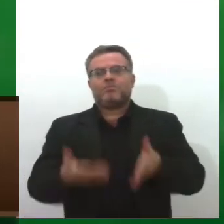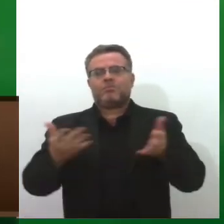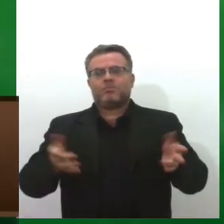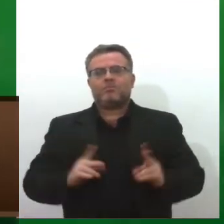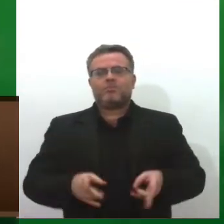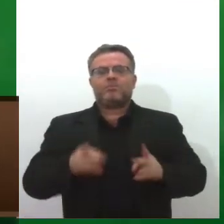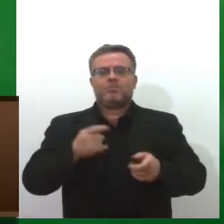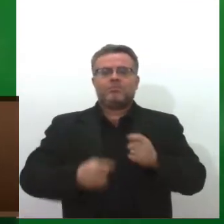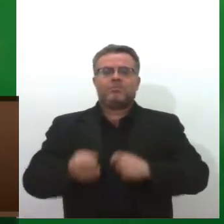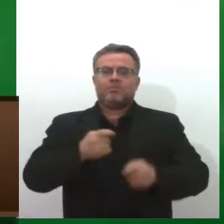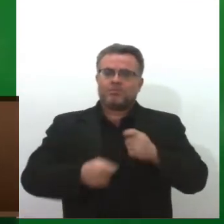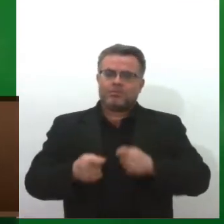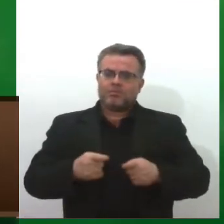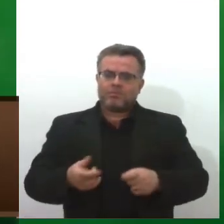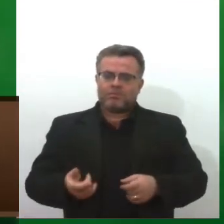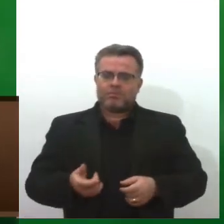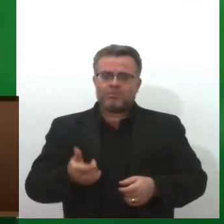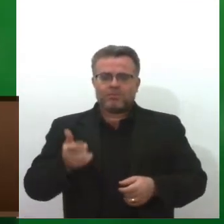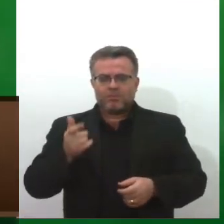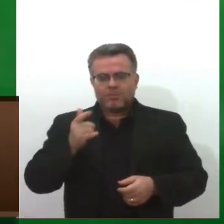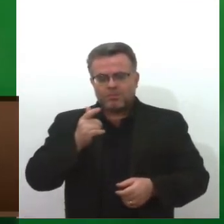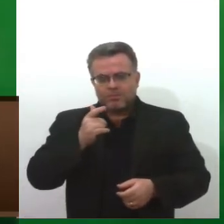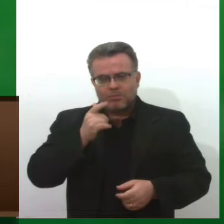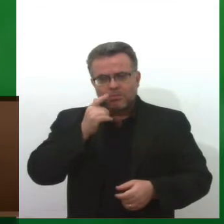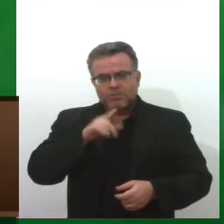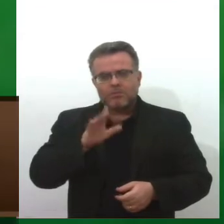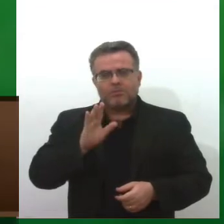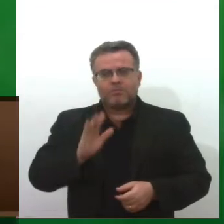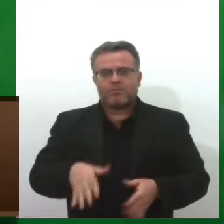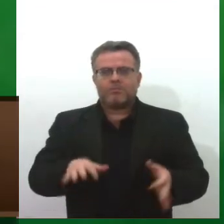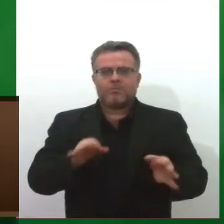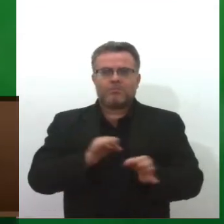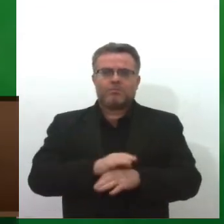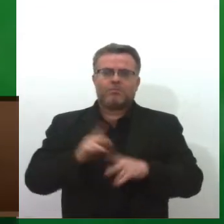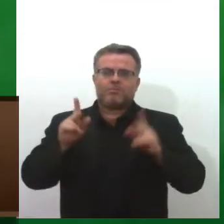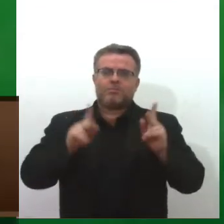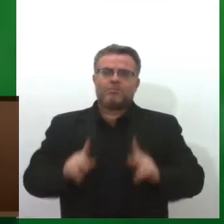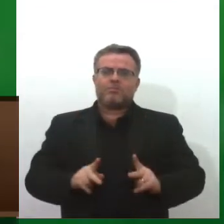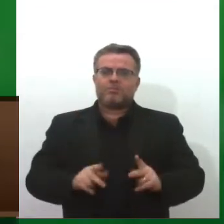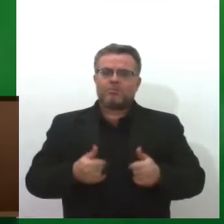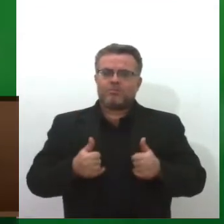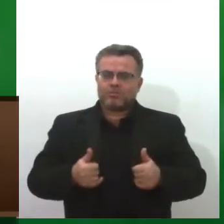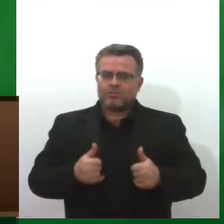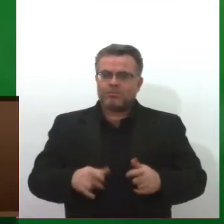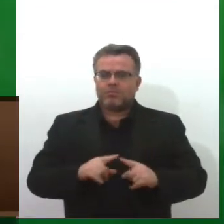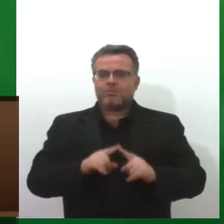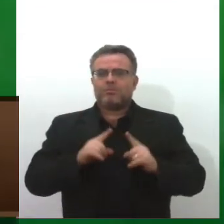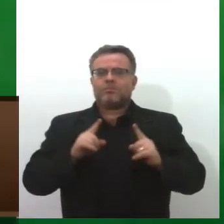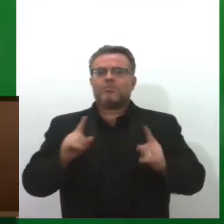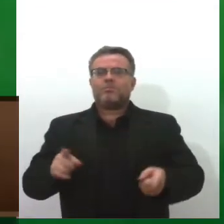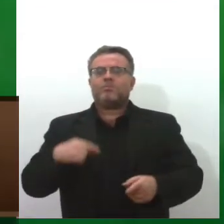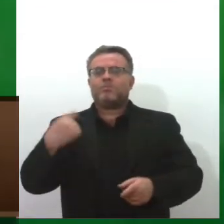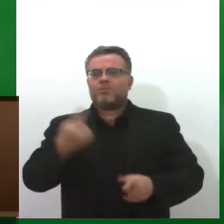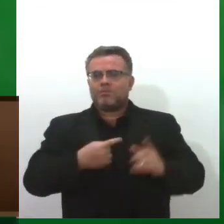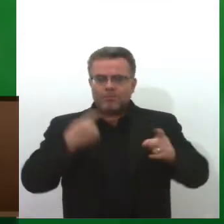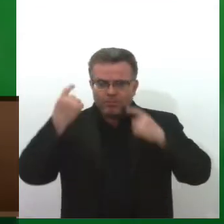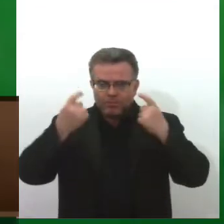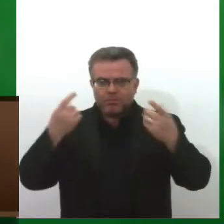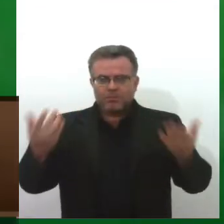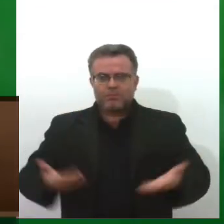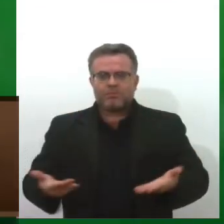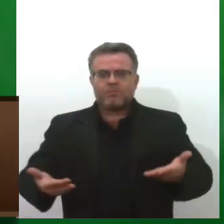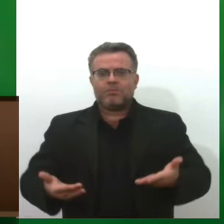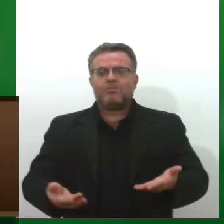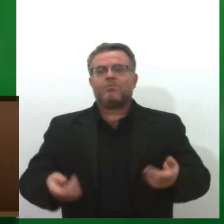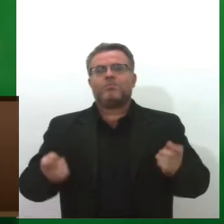nós passamos no primeiro ano impune. Porém, o que nos preocupa nesse momento ainda é a